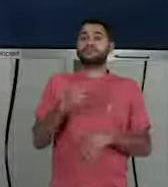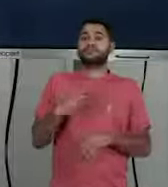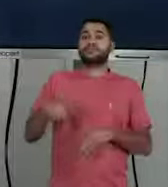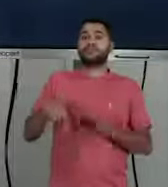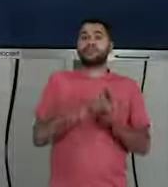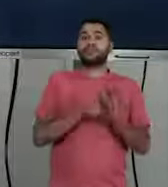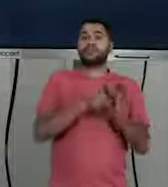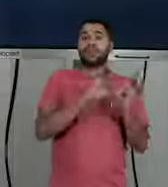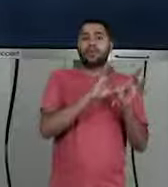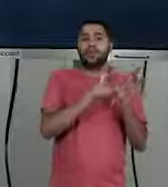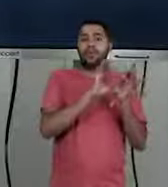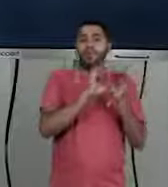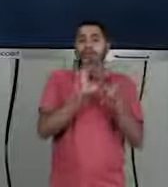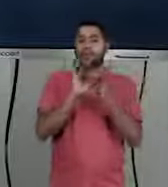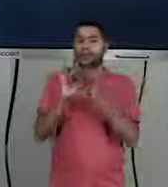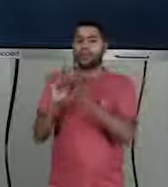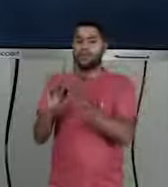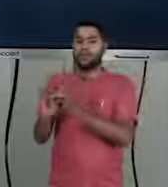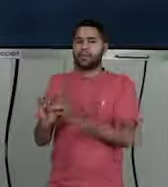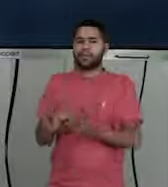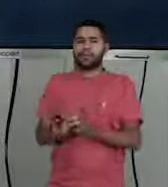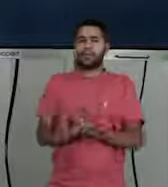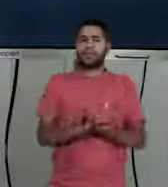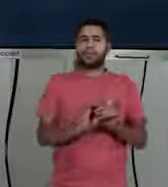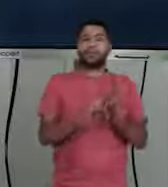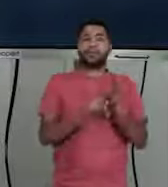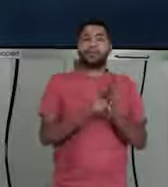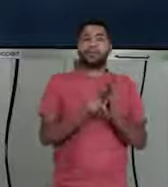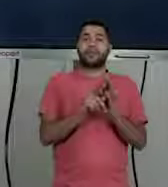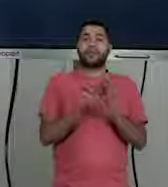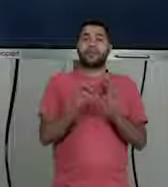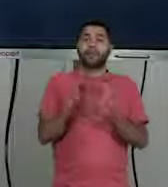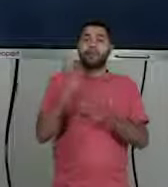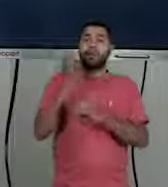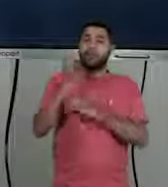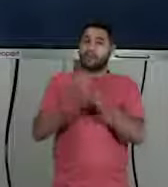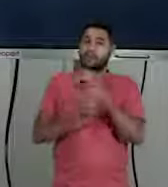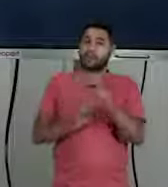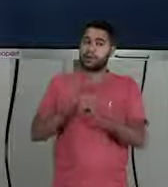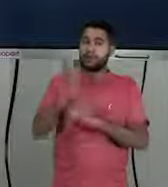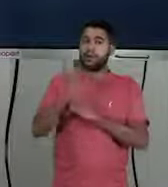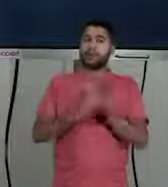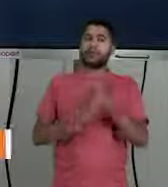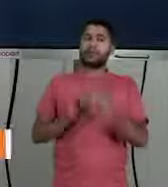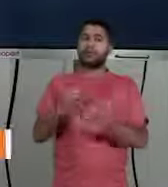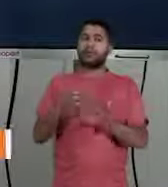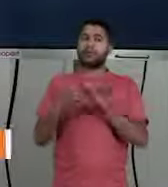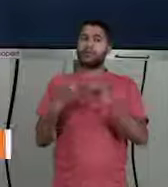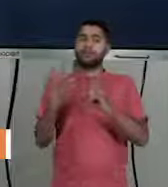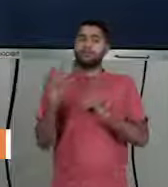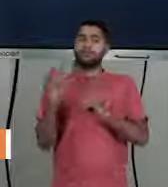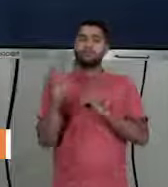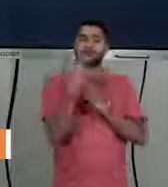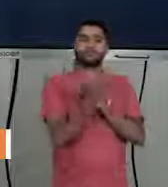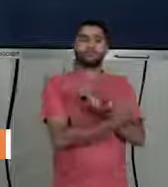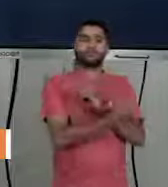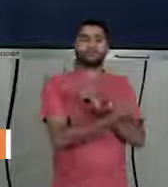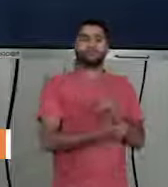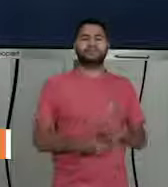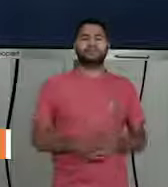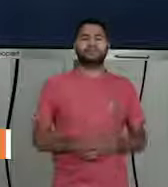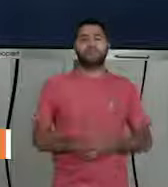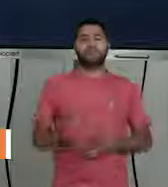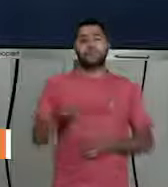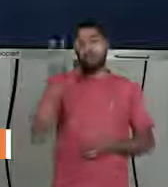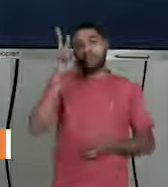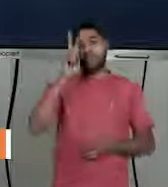corrente elétrica, que é a passagem dos elétrons de um átomo para o outro átomo.